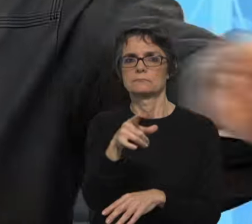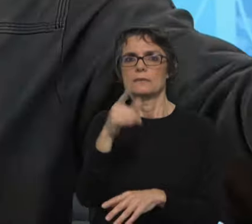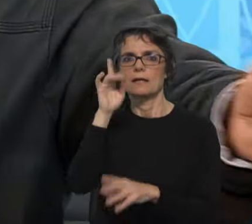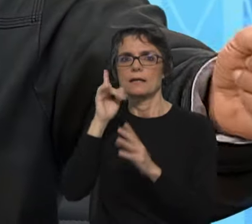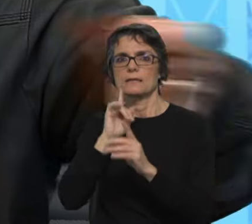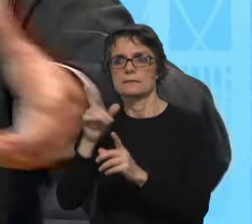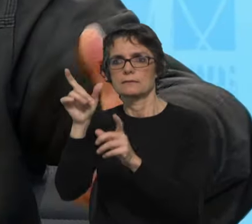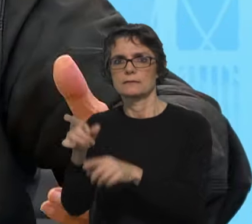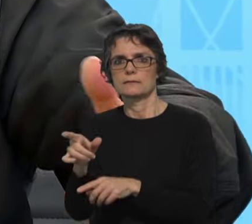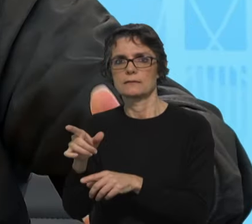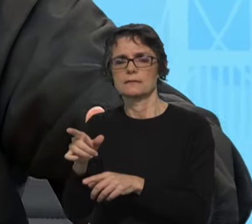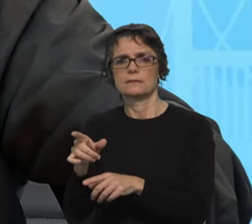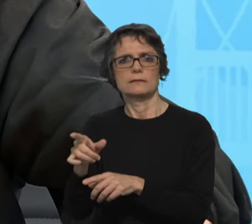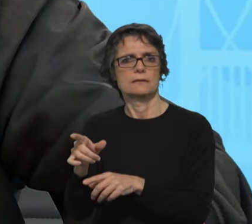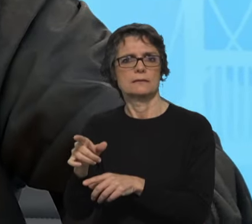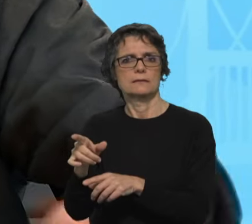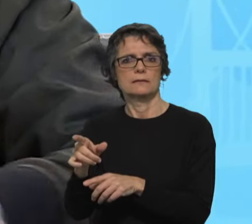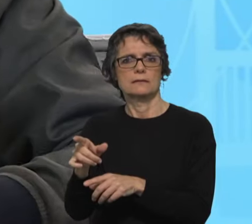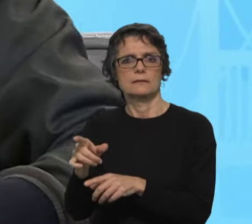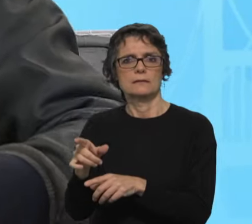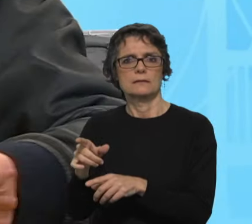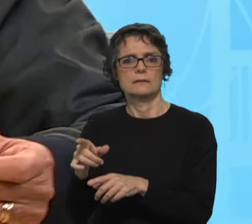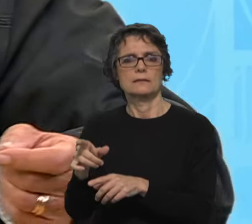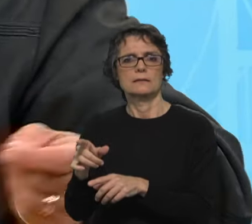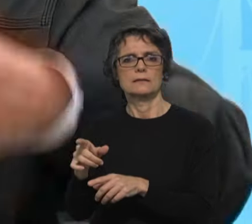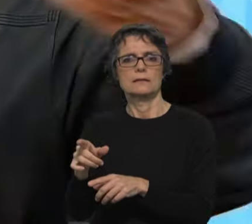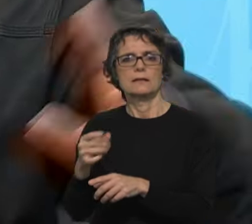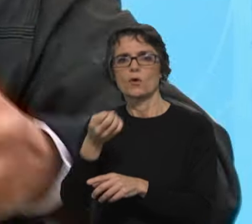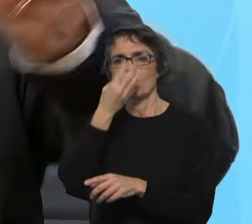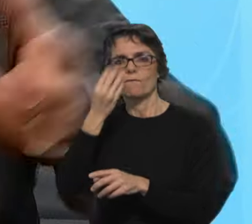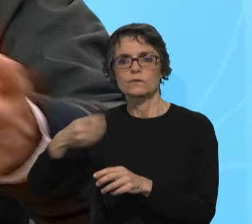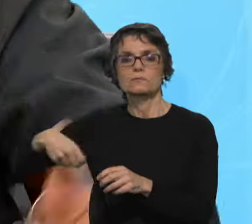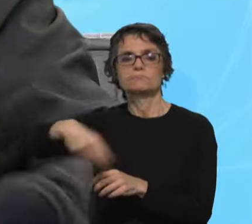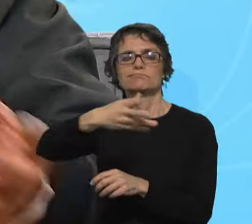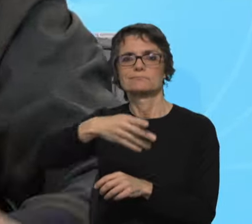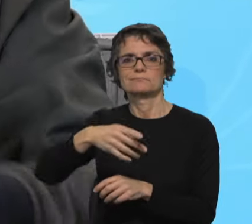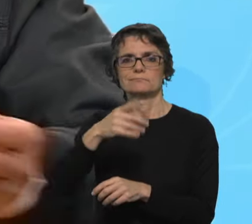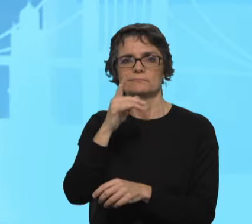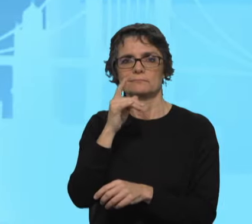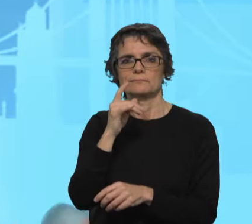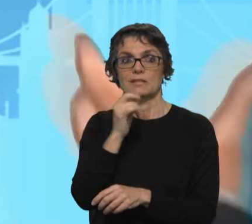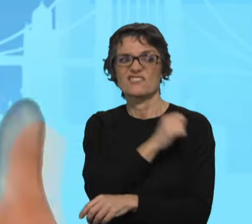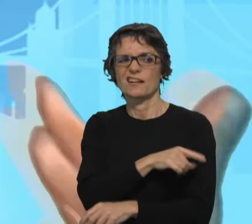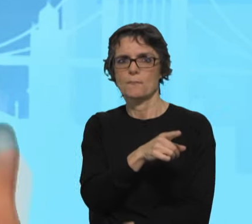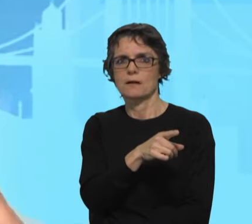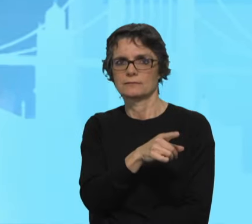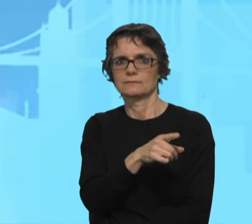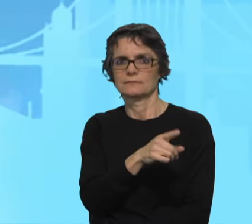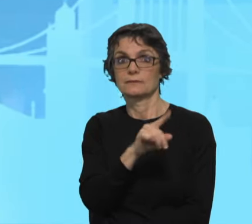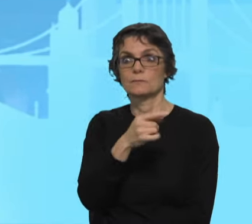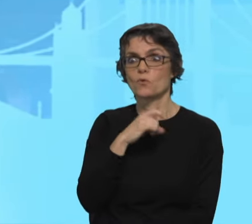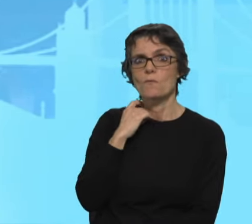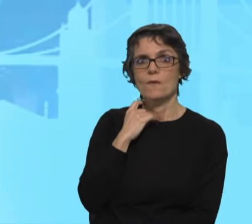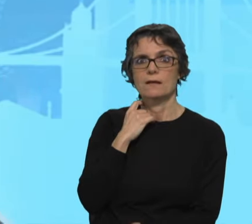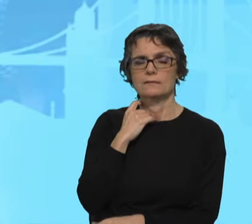e mantém-se ainda isso vivo hoje lança uma flor garrida e entretanto até que depois o padre fala